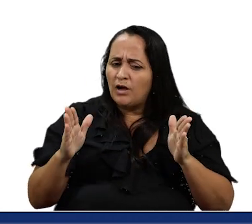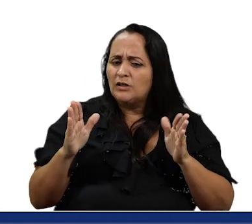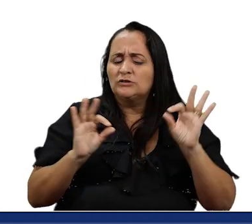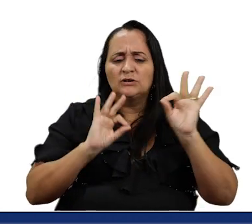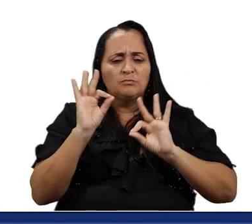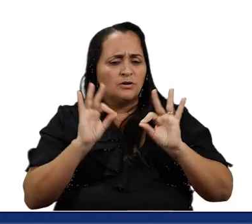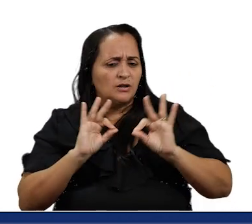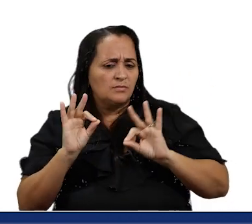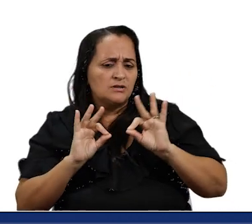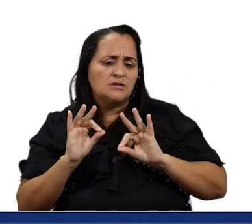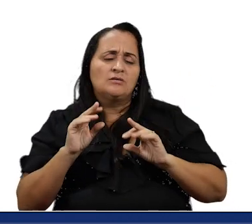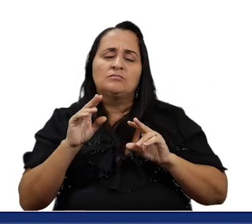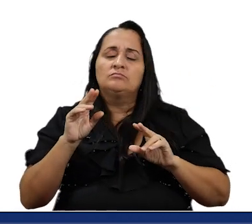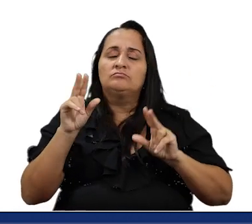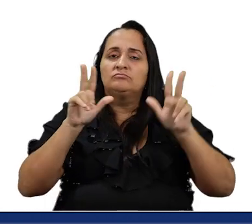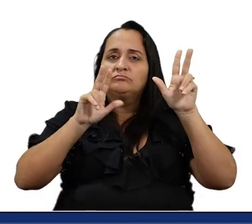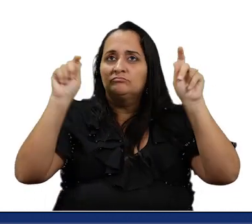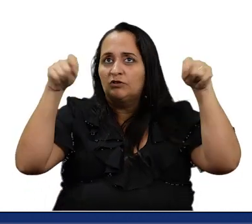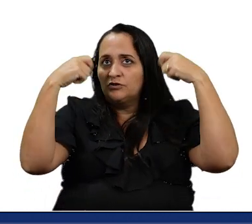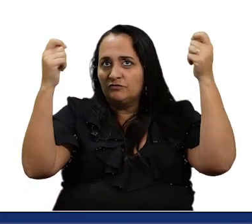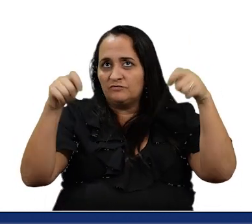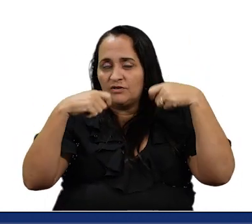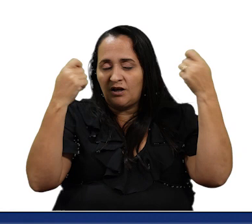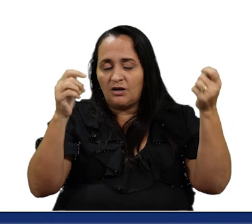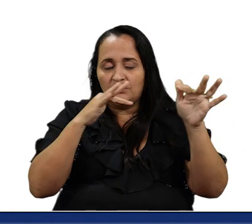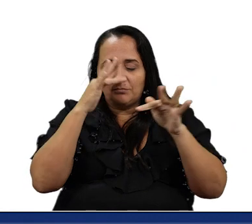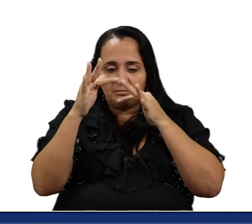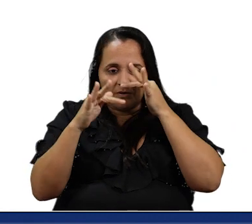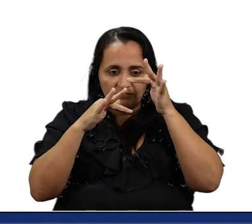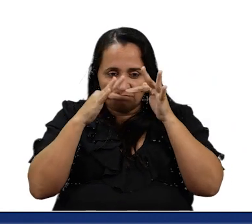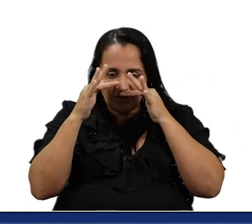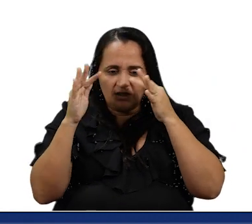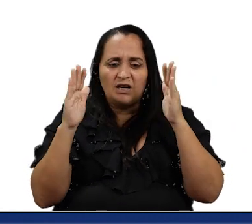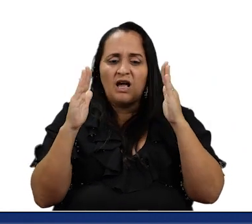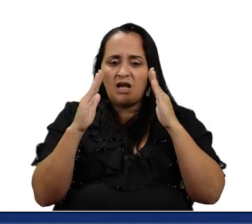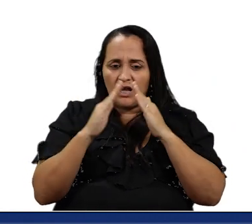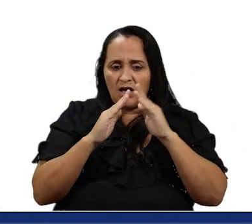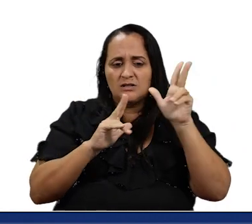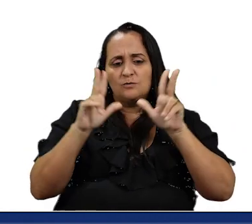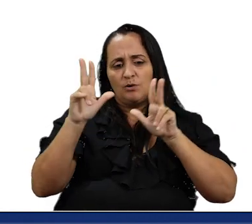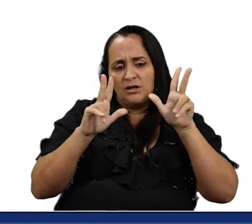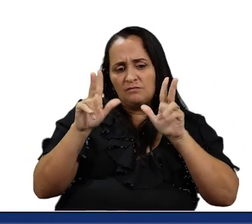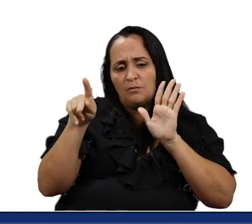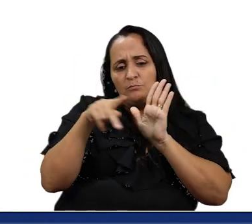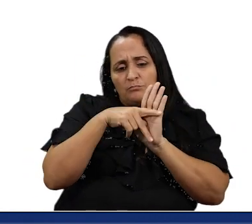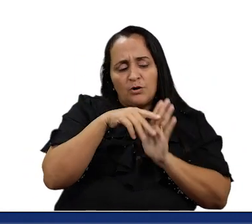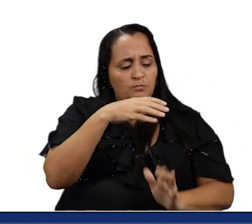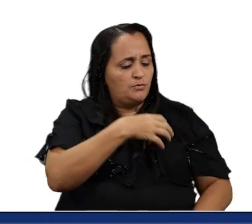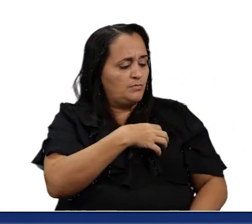a Casa do Carnaval, espaço dedicado à folia baiana, promoverá